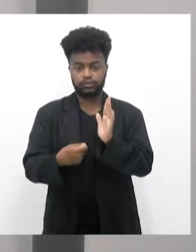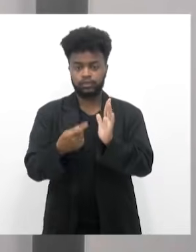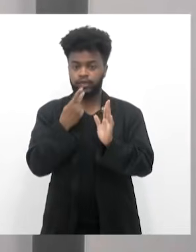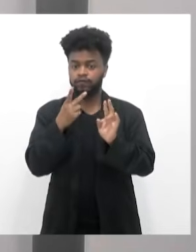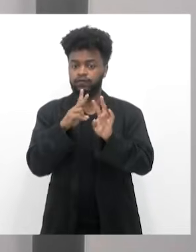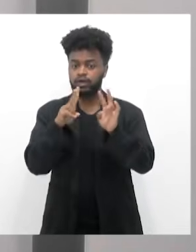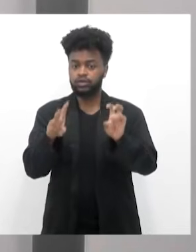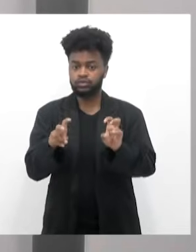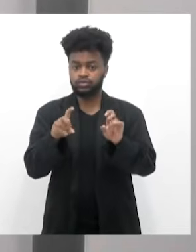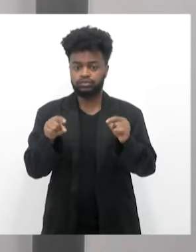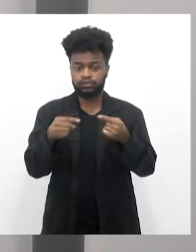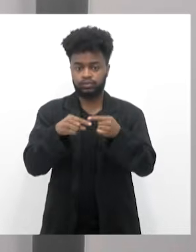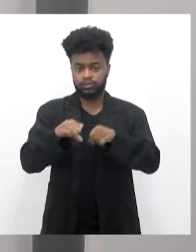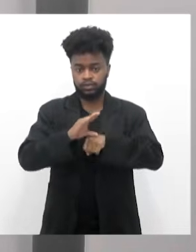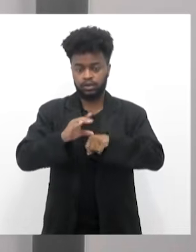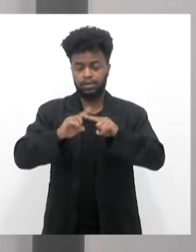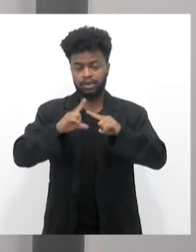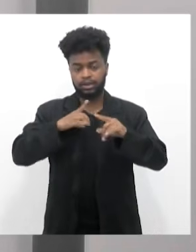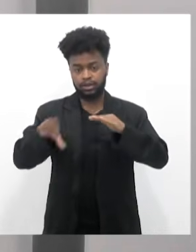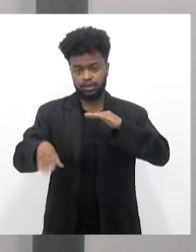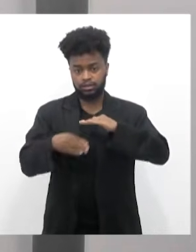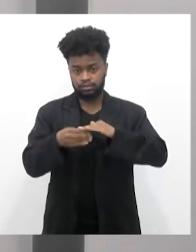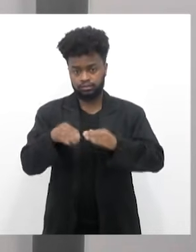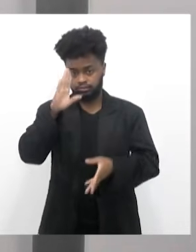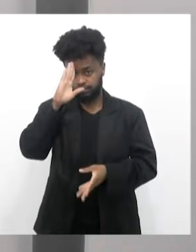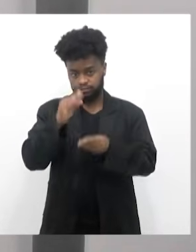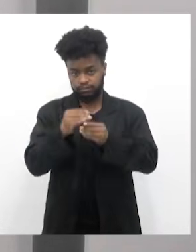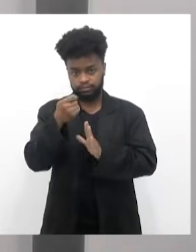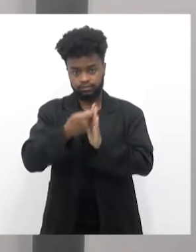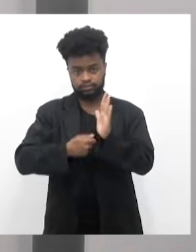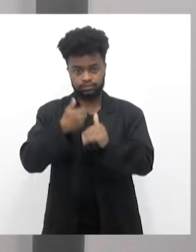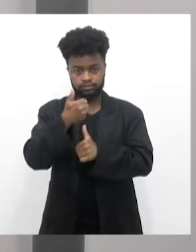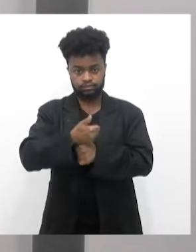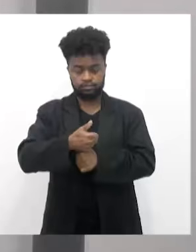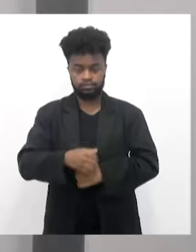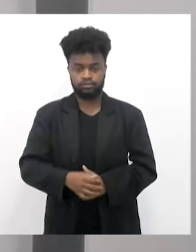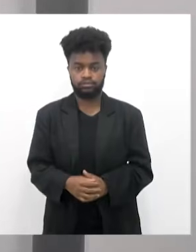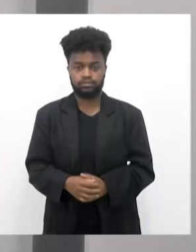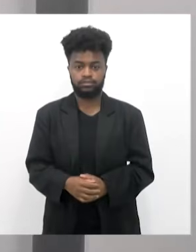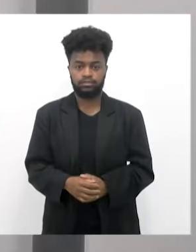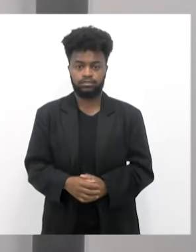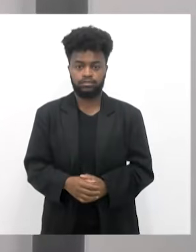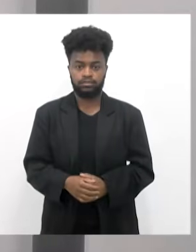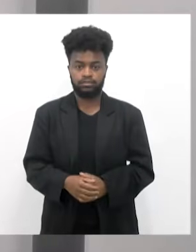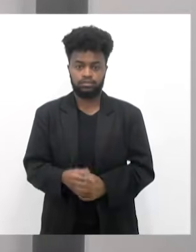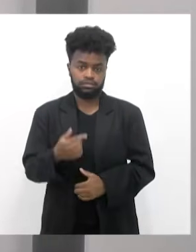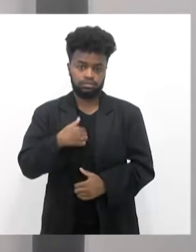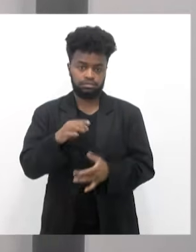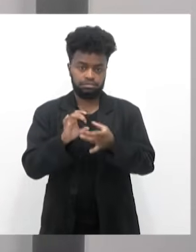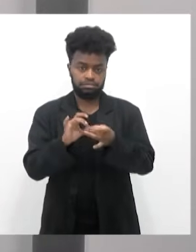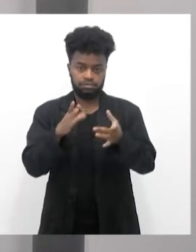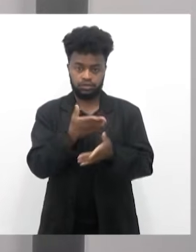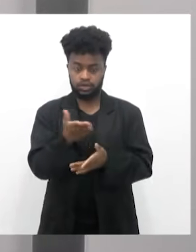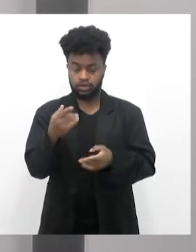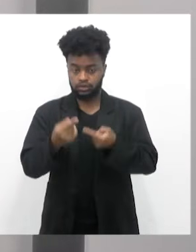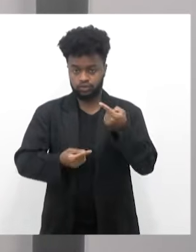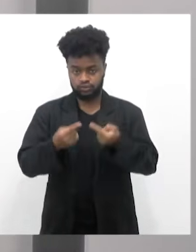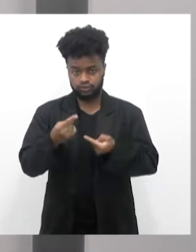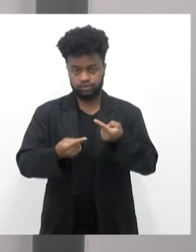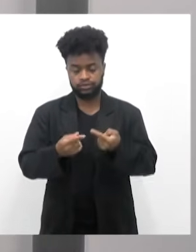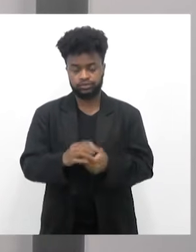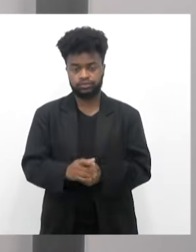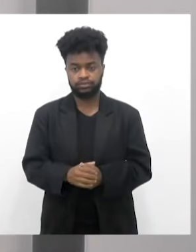de constitucionalidade com emendas, concluindo por substitutivo. Vou colocar, obviamente, em discussão